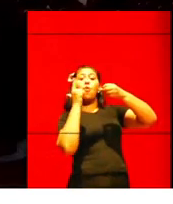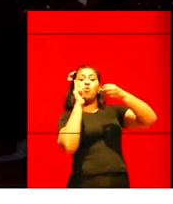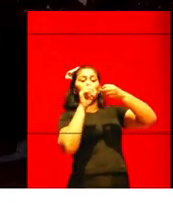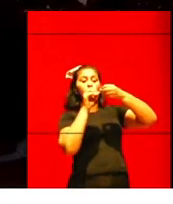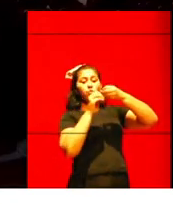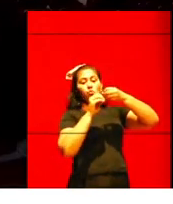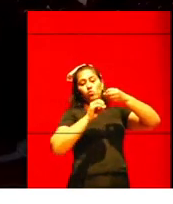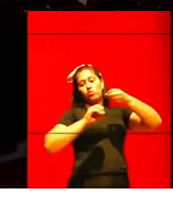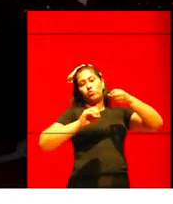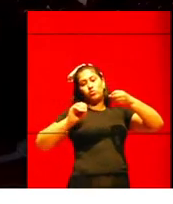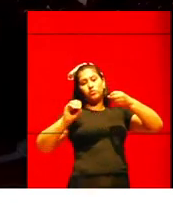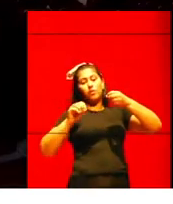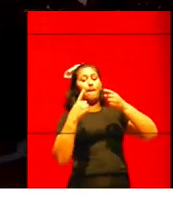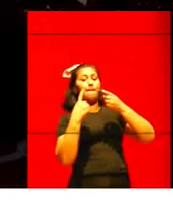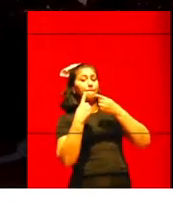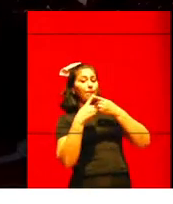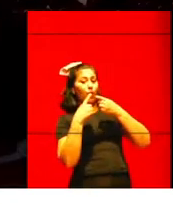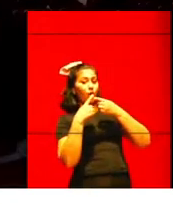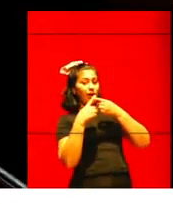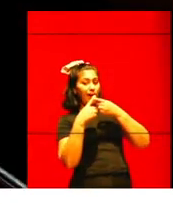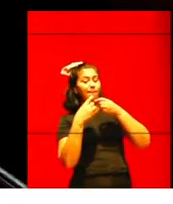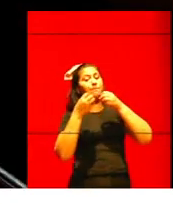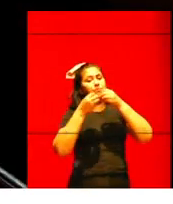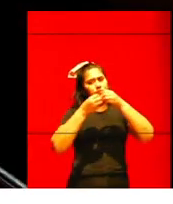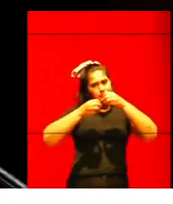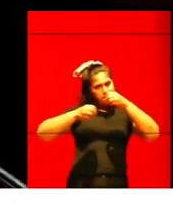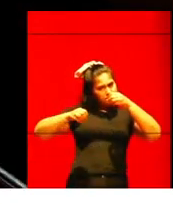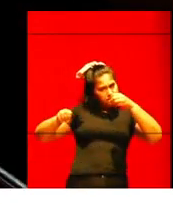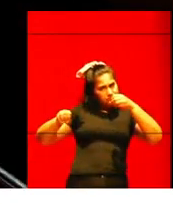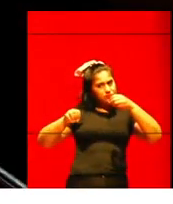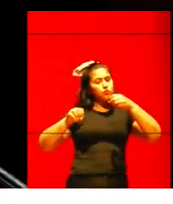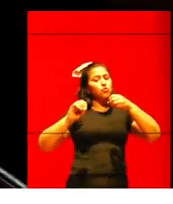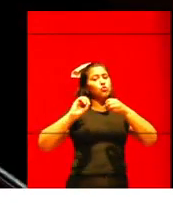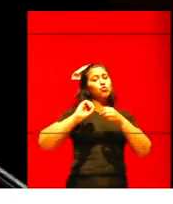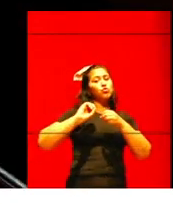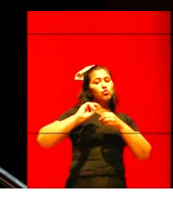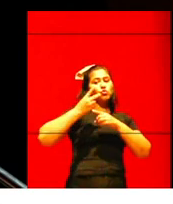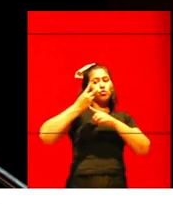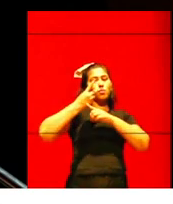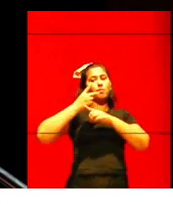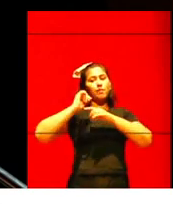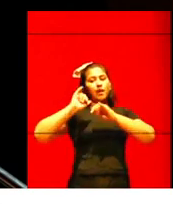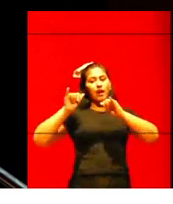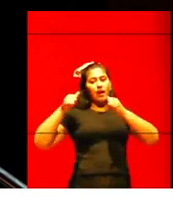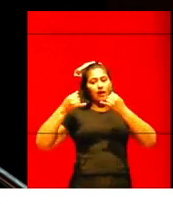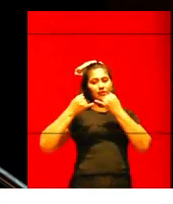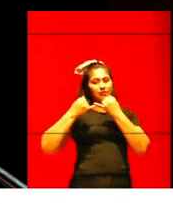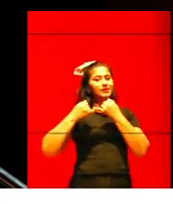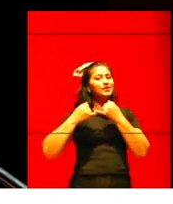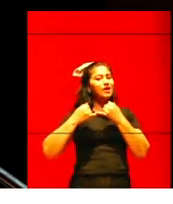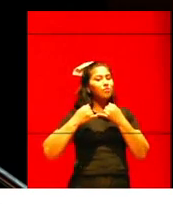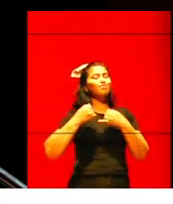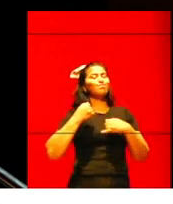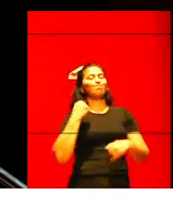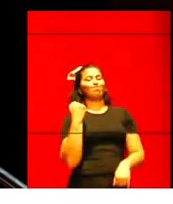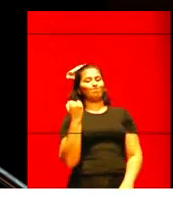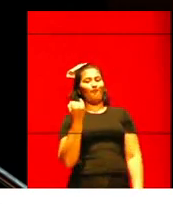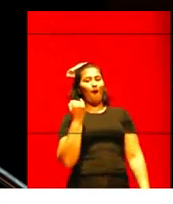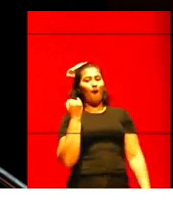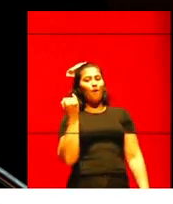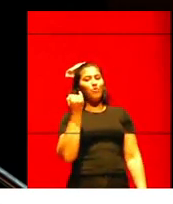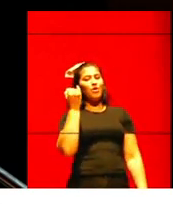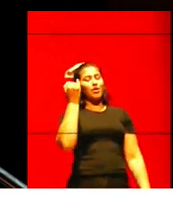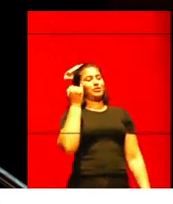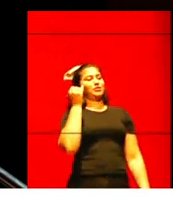Porque exatamente aqui nessa curvatura tenho uma dupla ligação, uma insaturação. E isso é importante para